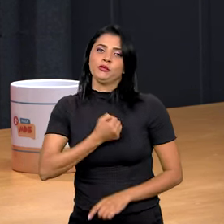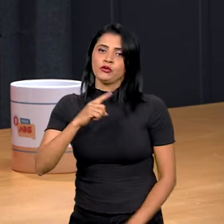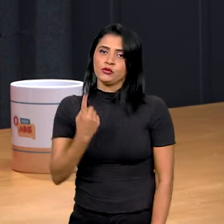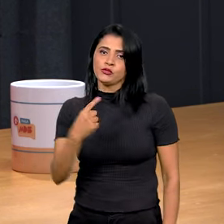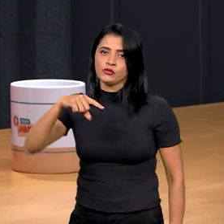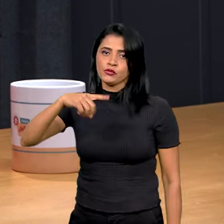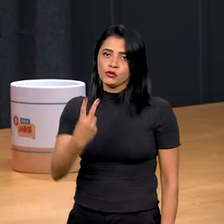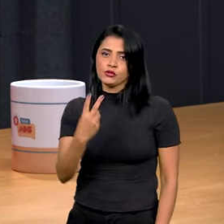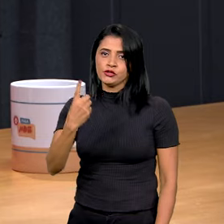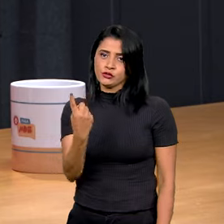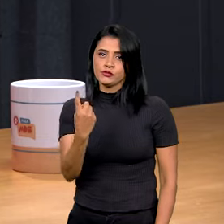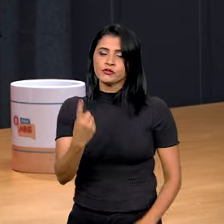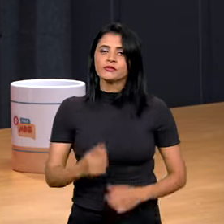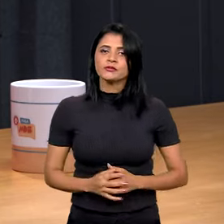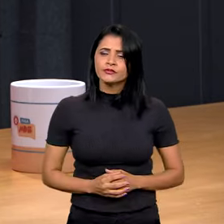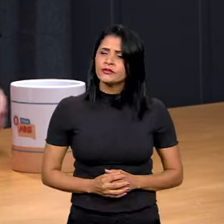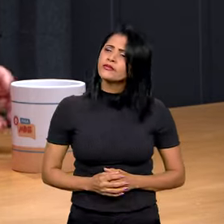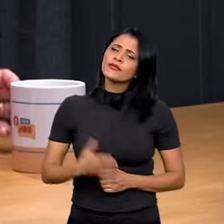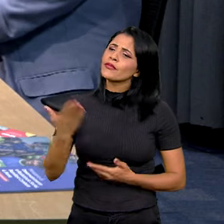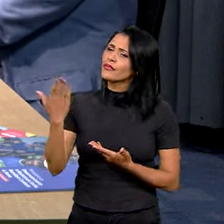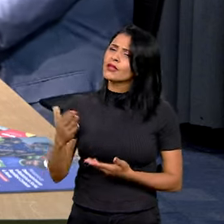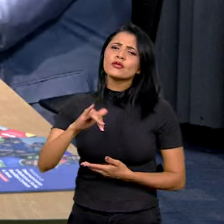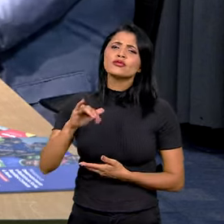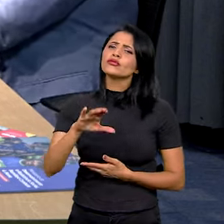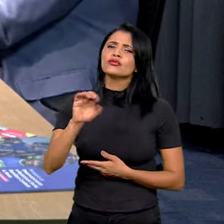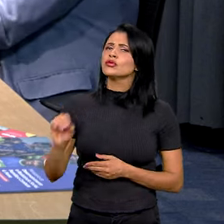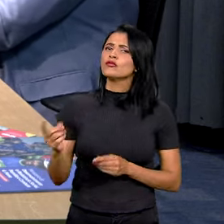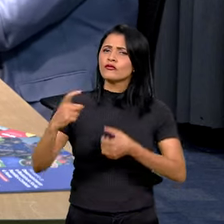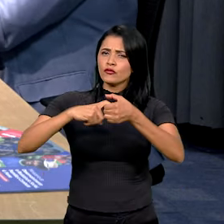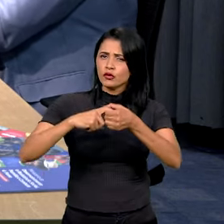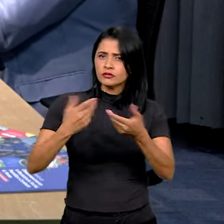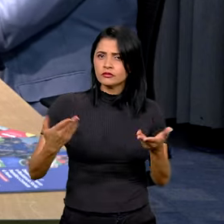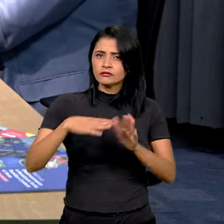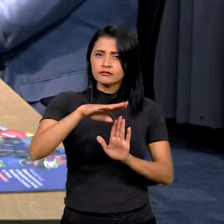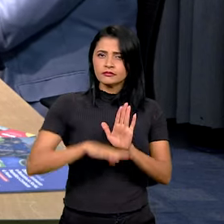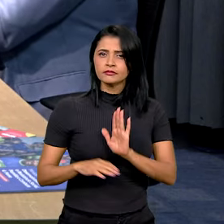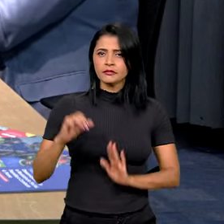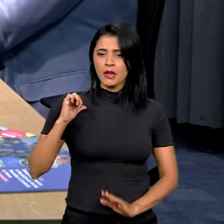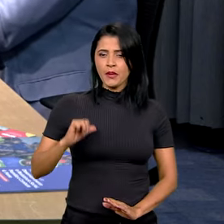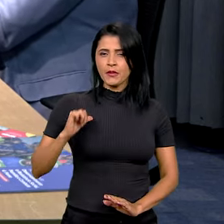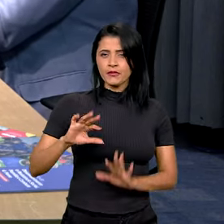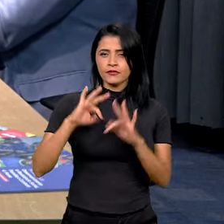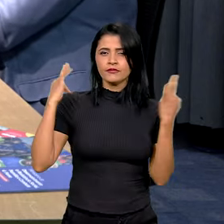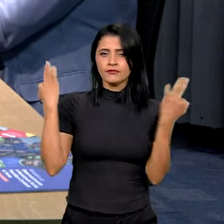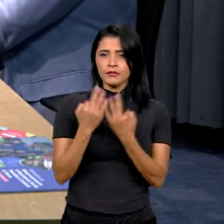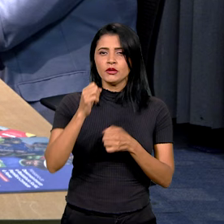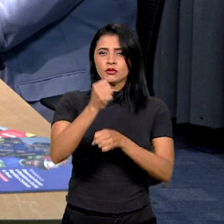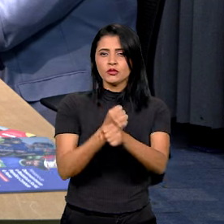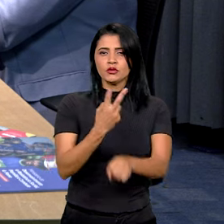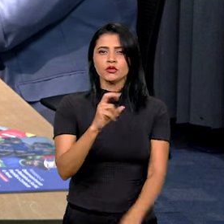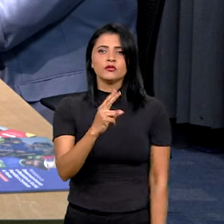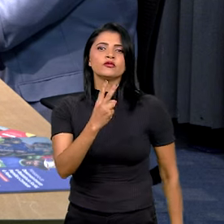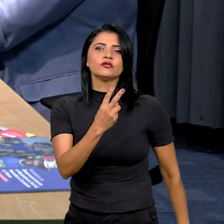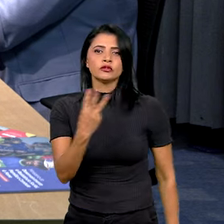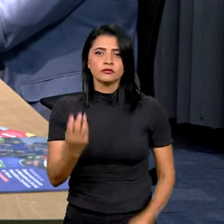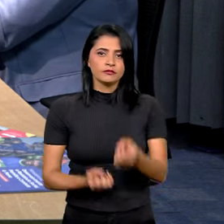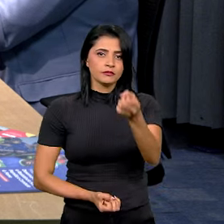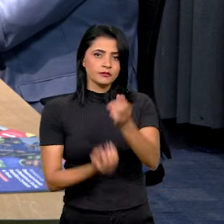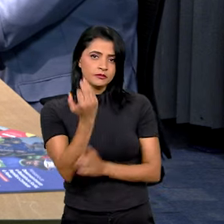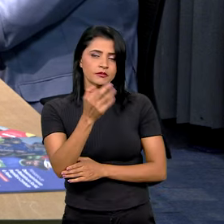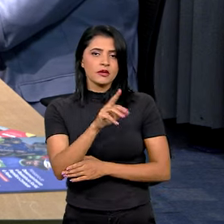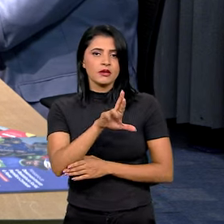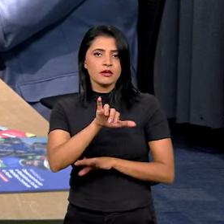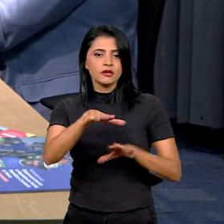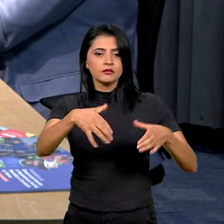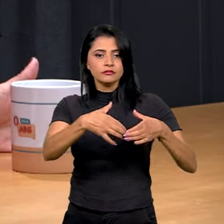o 121 Dr João Paulo com a retomada do programa Bolsa Família né em 2023 a rede foi criada a